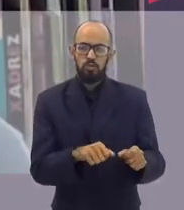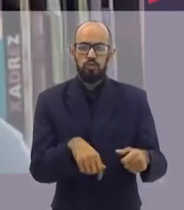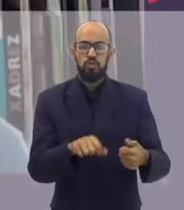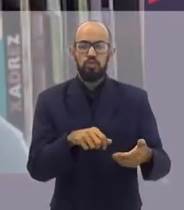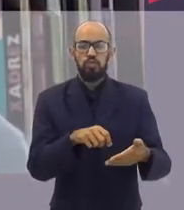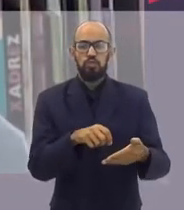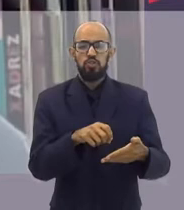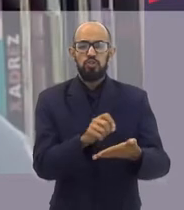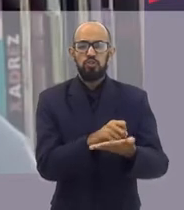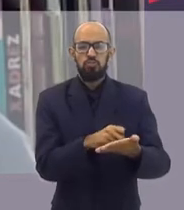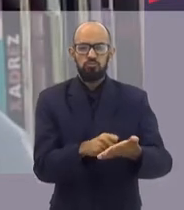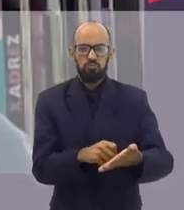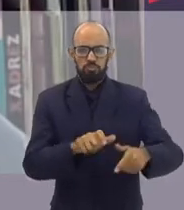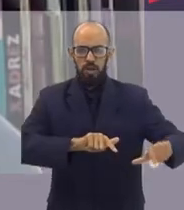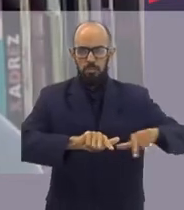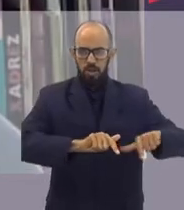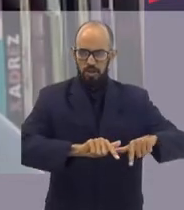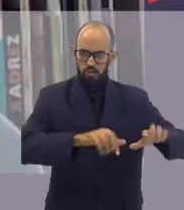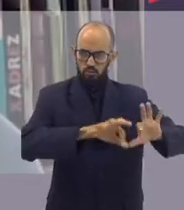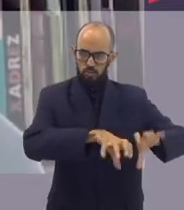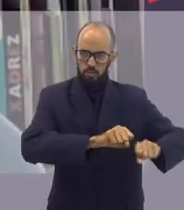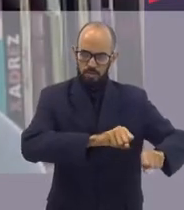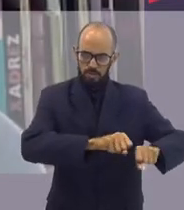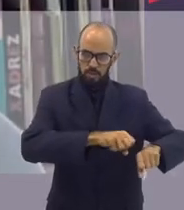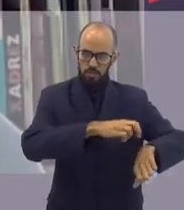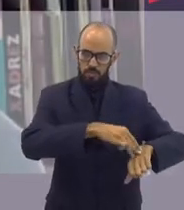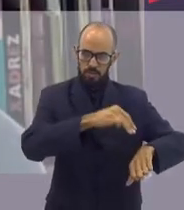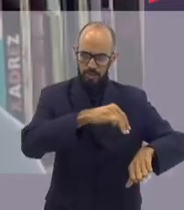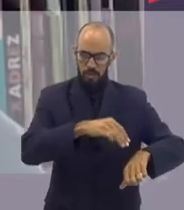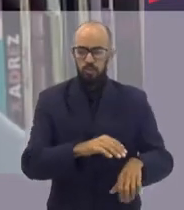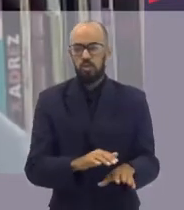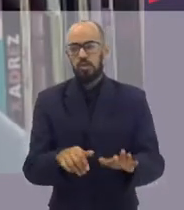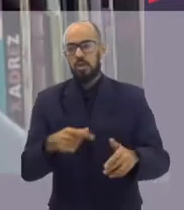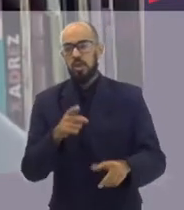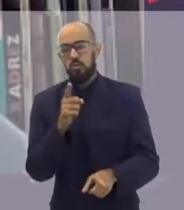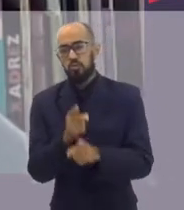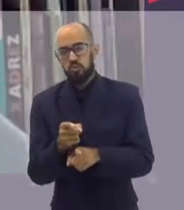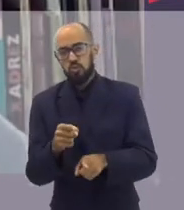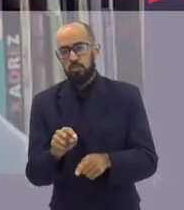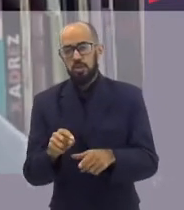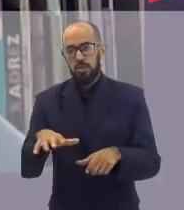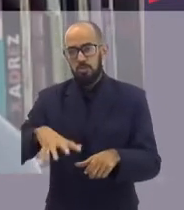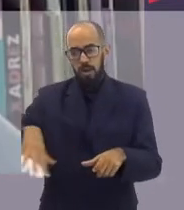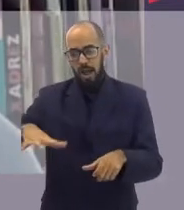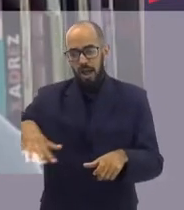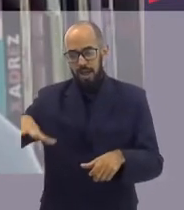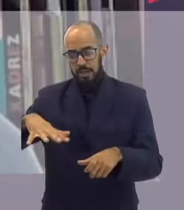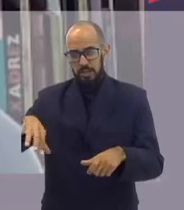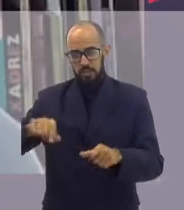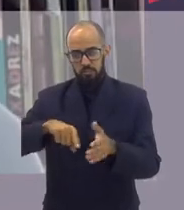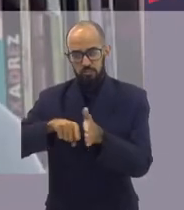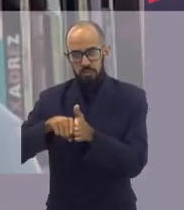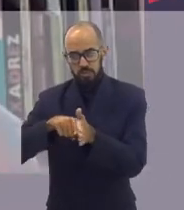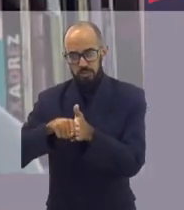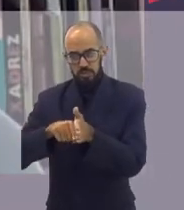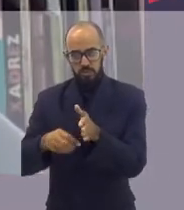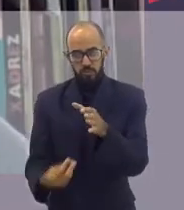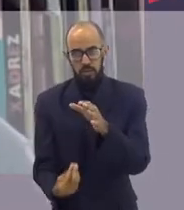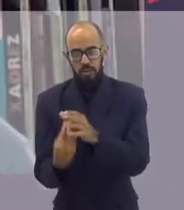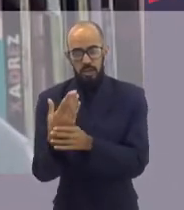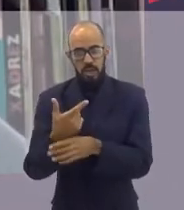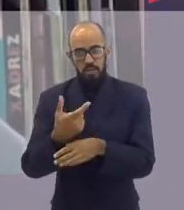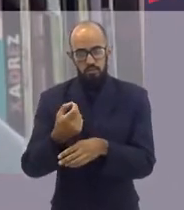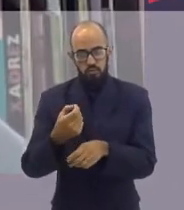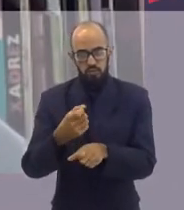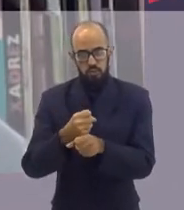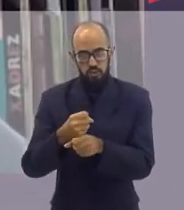com a vontade de fazer um curso interessante para os alunos, eu acabei descobrindo uma área de pesquisa, né, que foi criada nos últimos 20